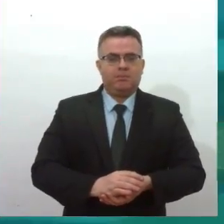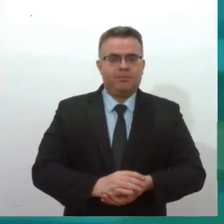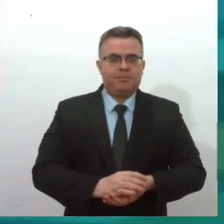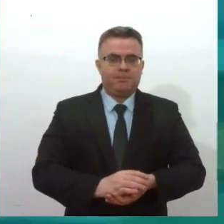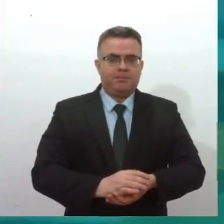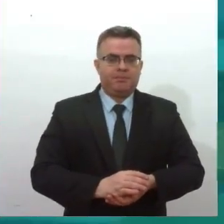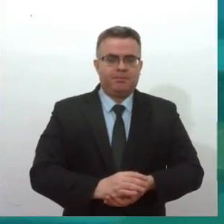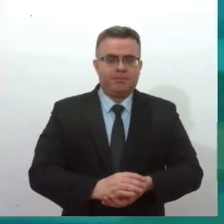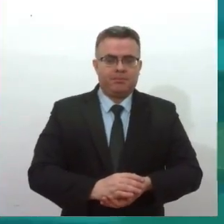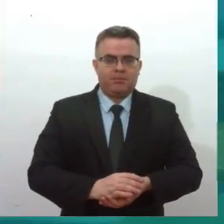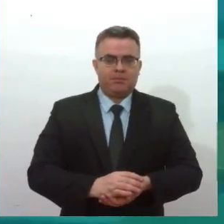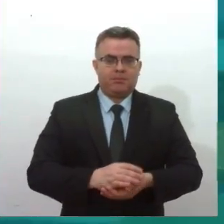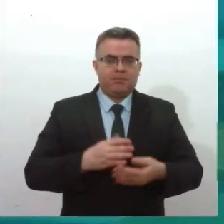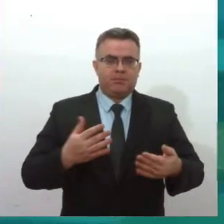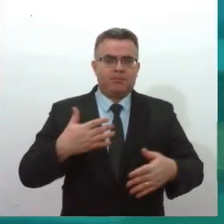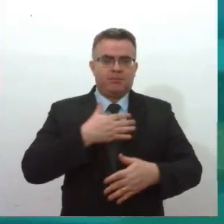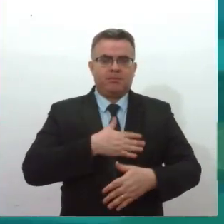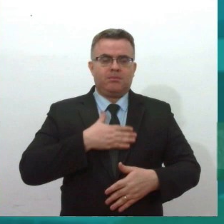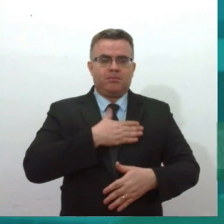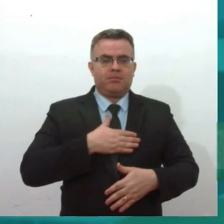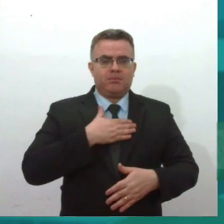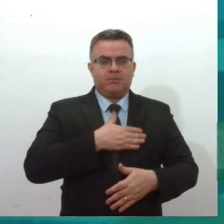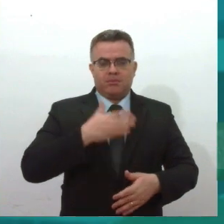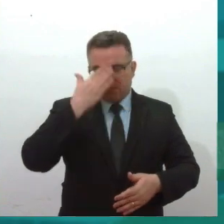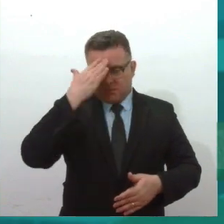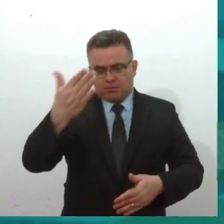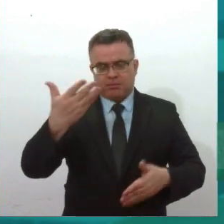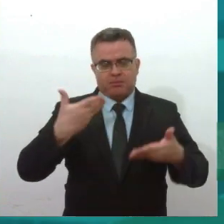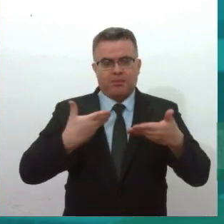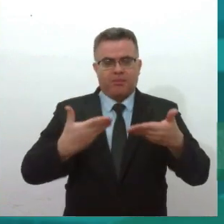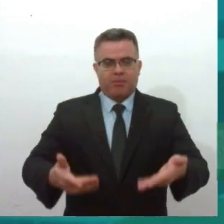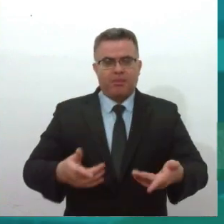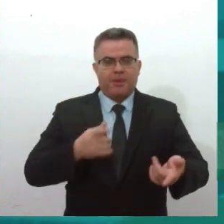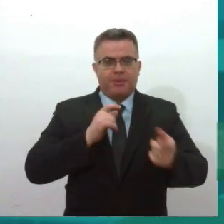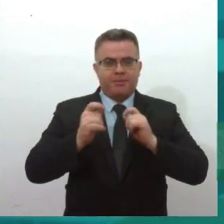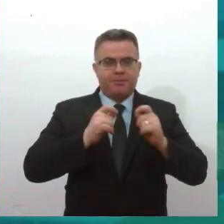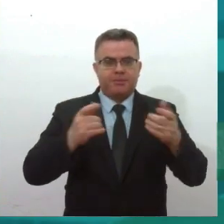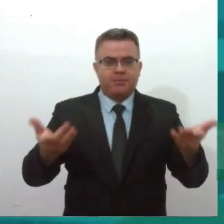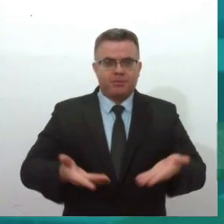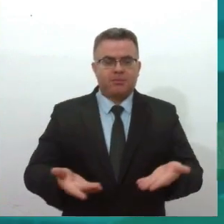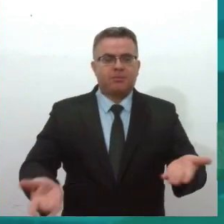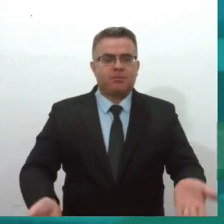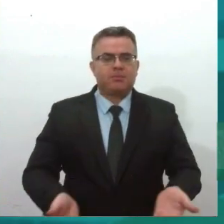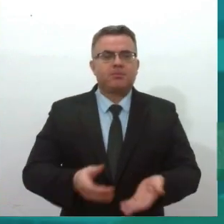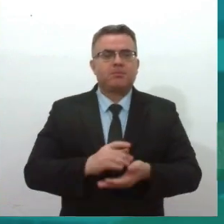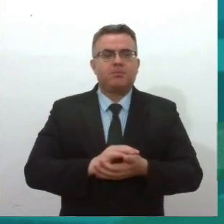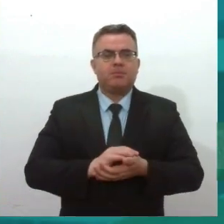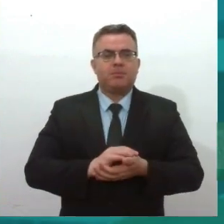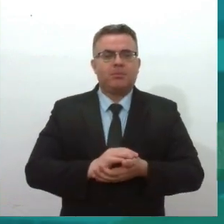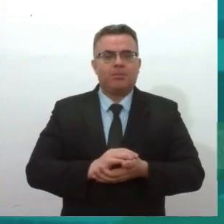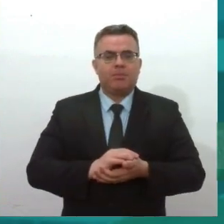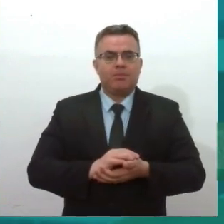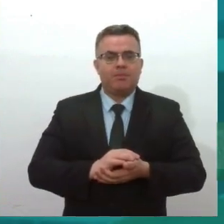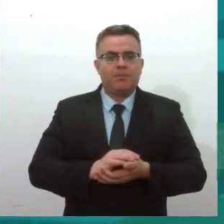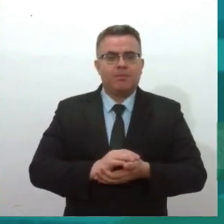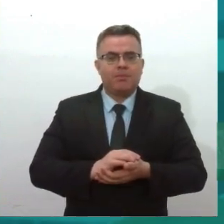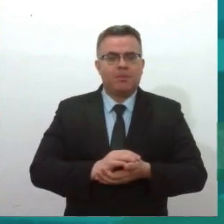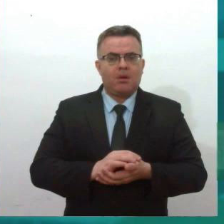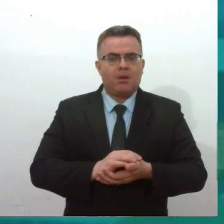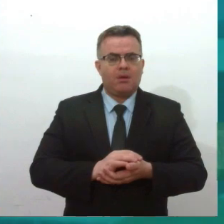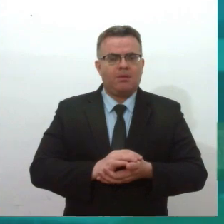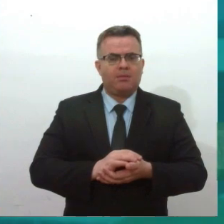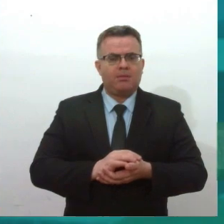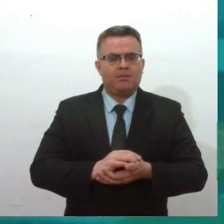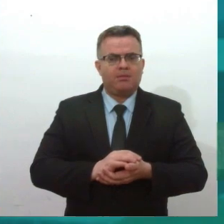eh eu gostaria de agradecer pelo convite né agradecer a a asos participantes tá